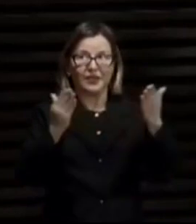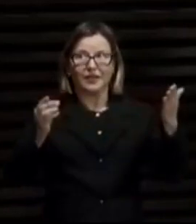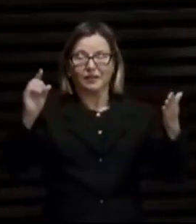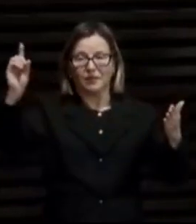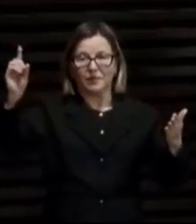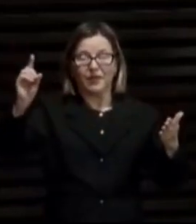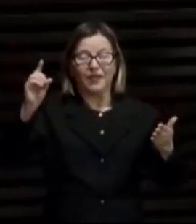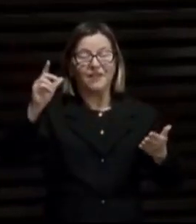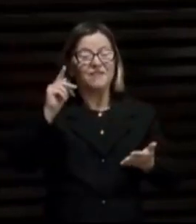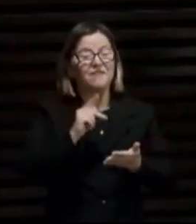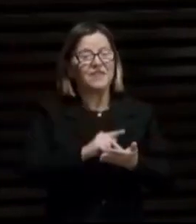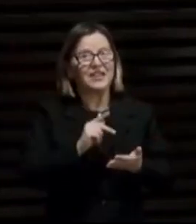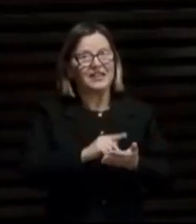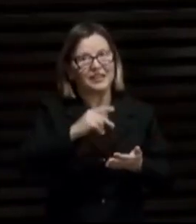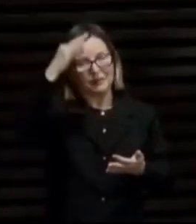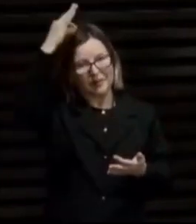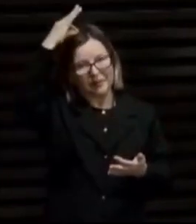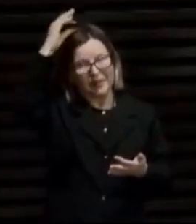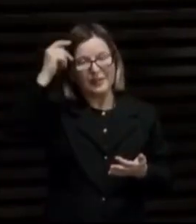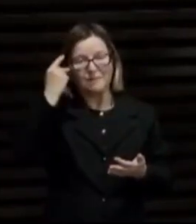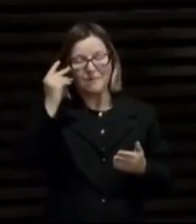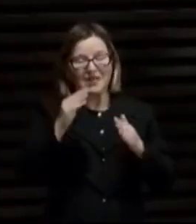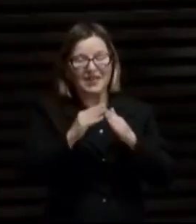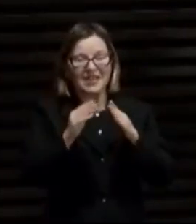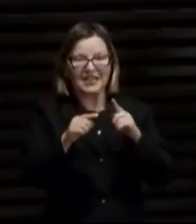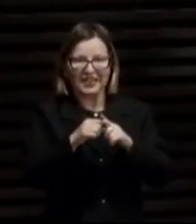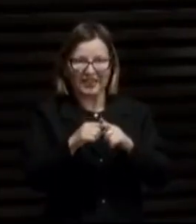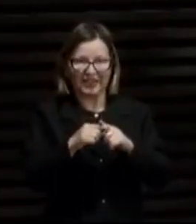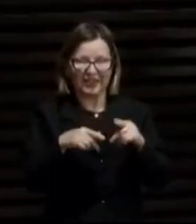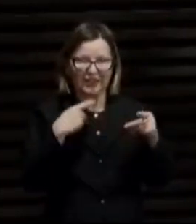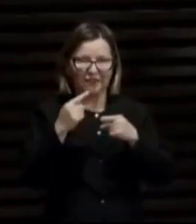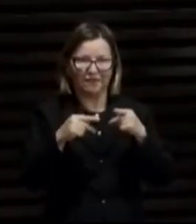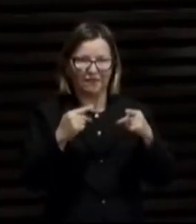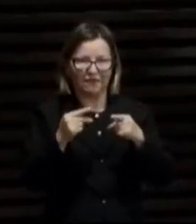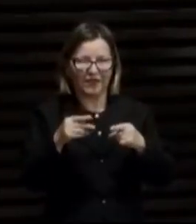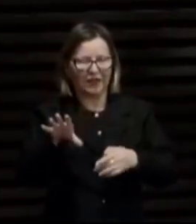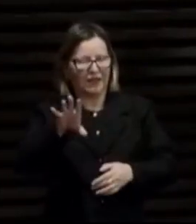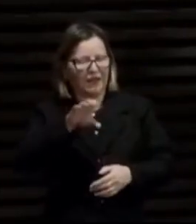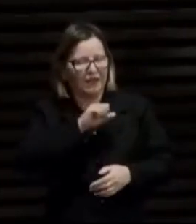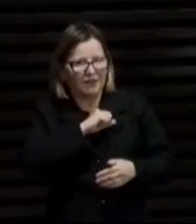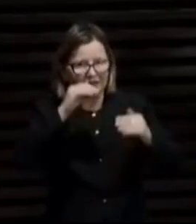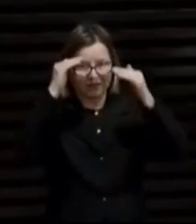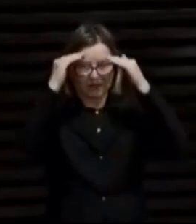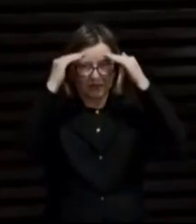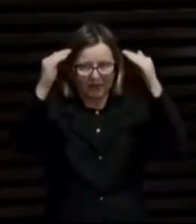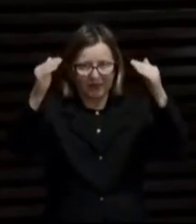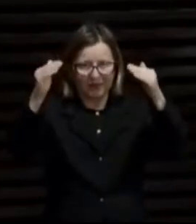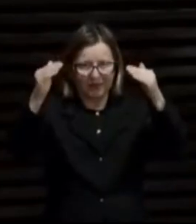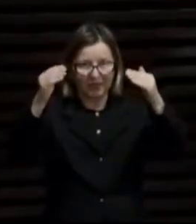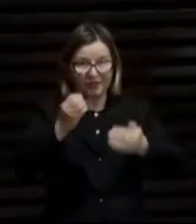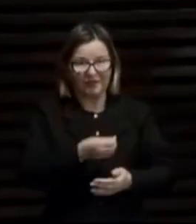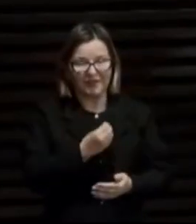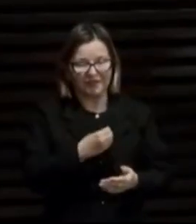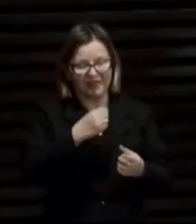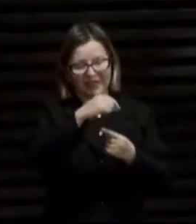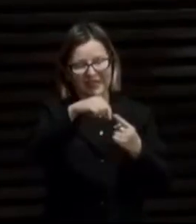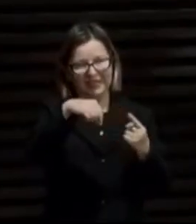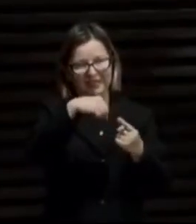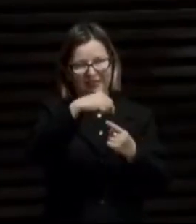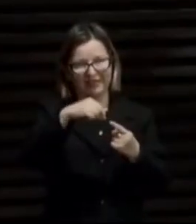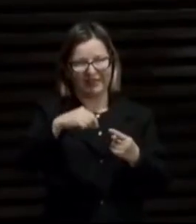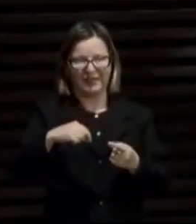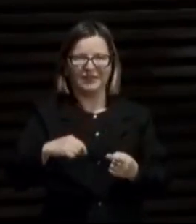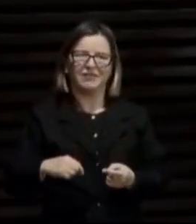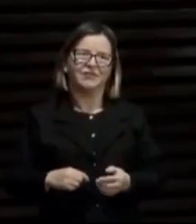para a igreja nos dias atuais. E dizem respeito a amar, obedecer e viver em santidade diante